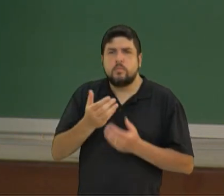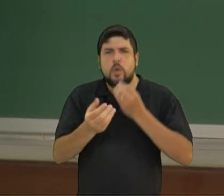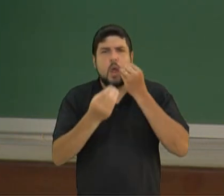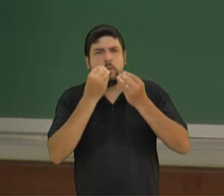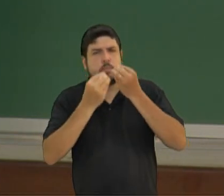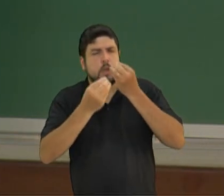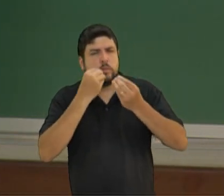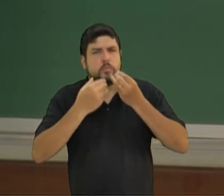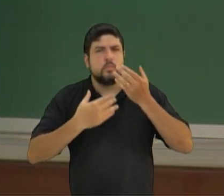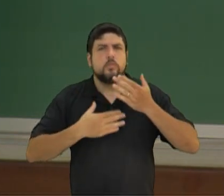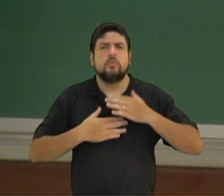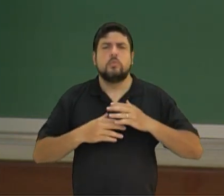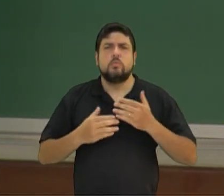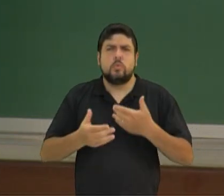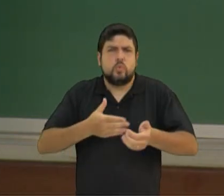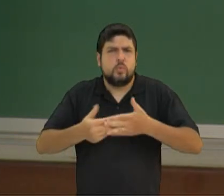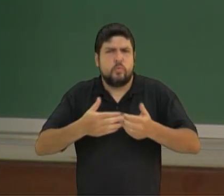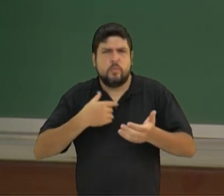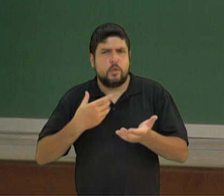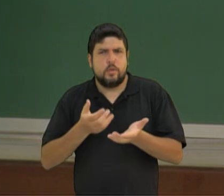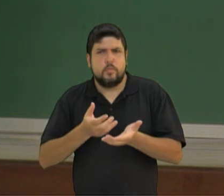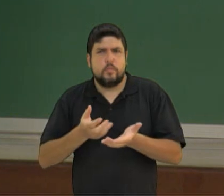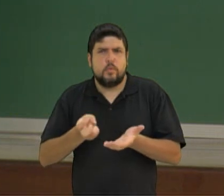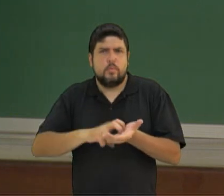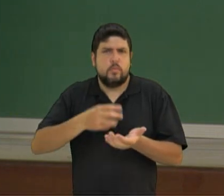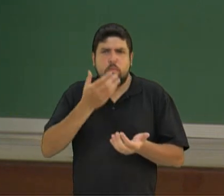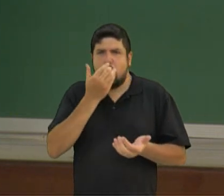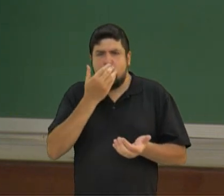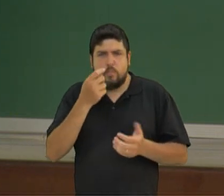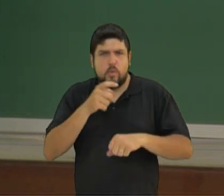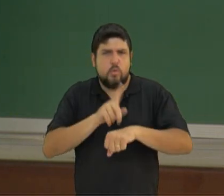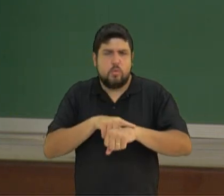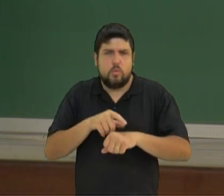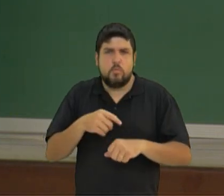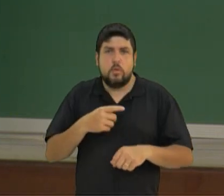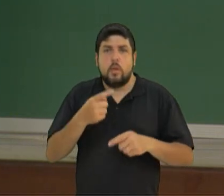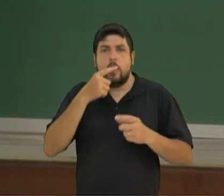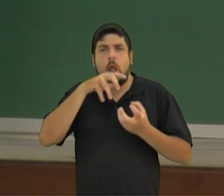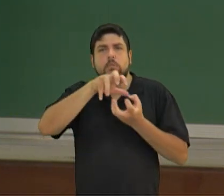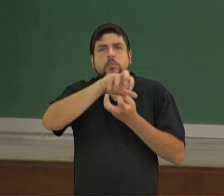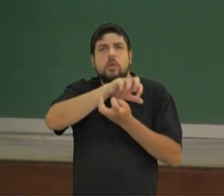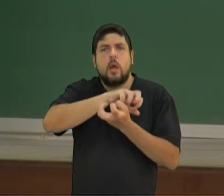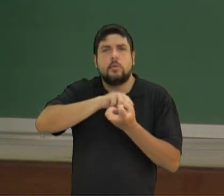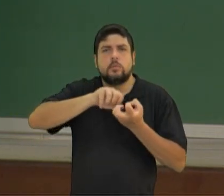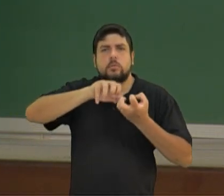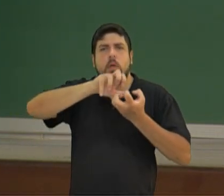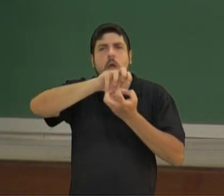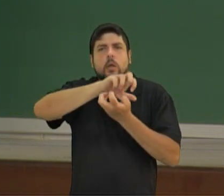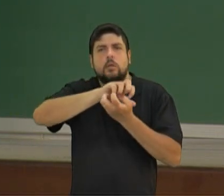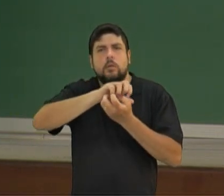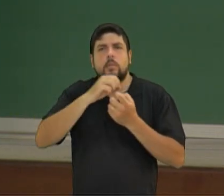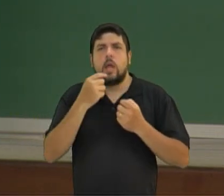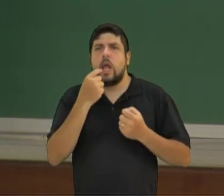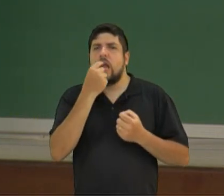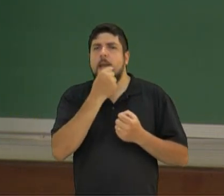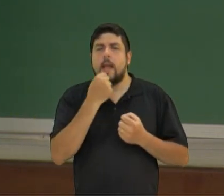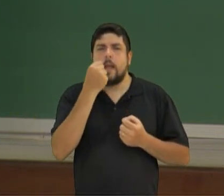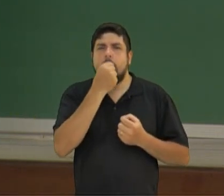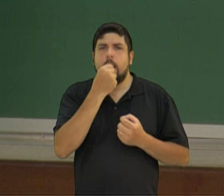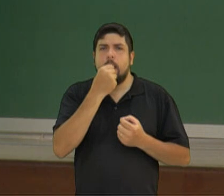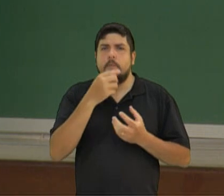um lanchinho. Independente do que você vai comer, você vai mastigar, né? Então vai fazer a digestão na sua